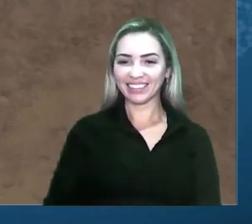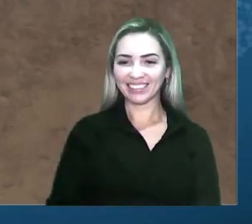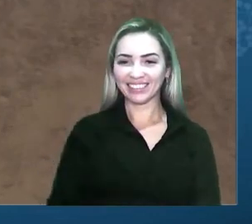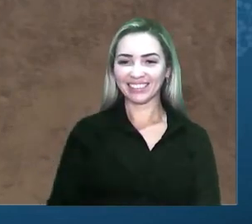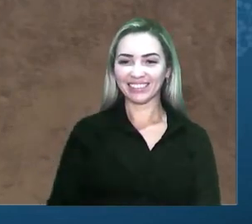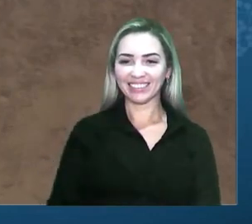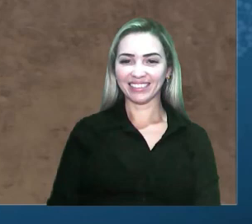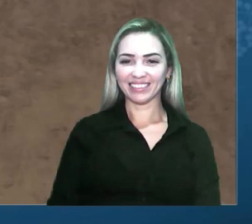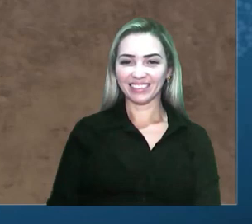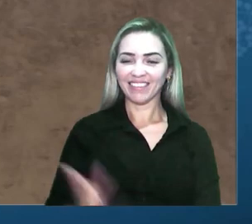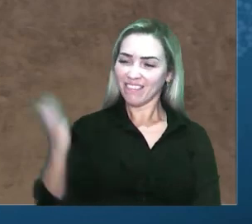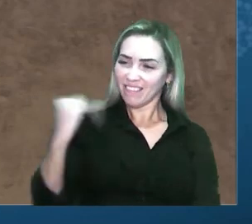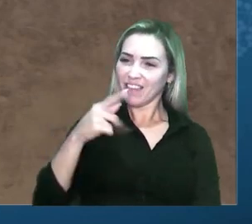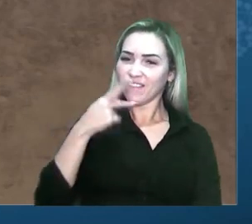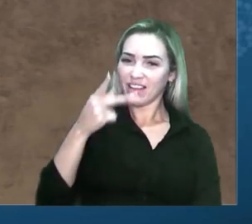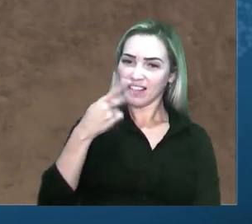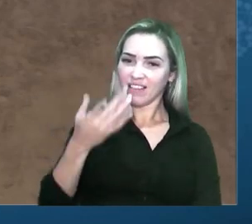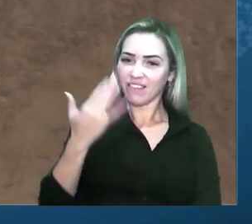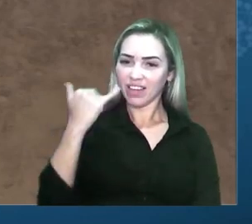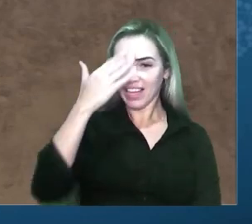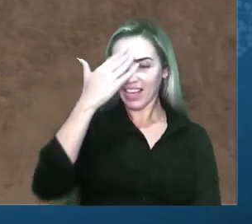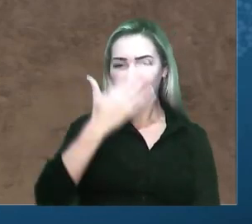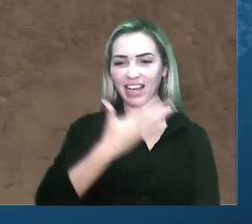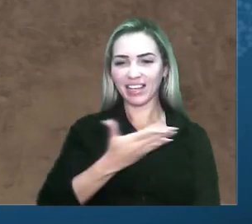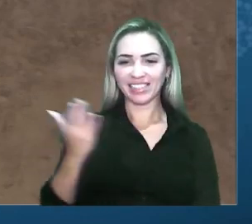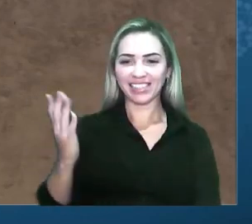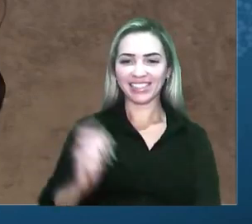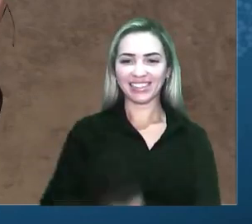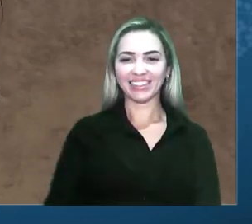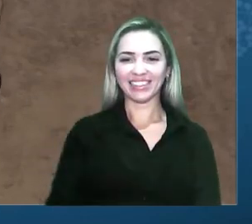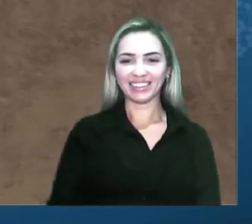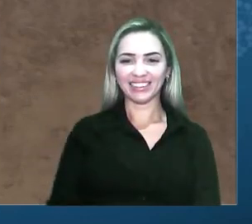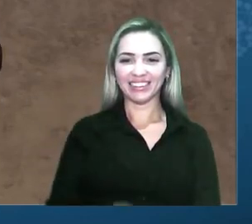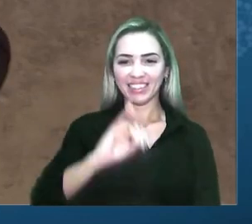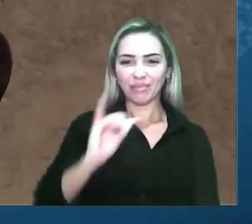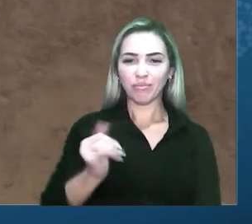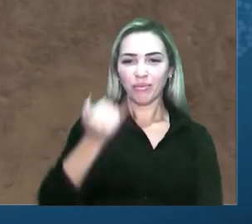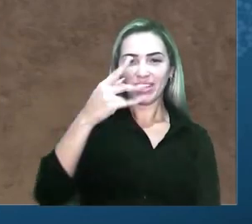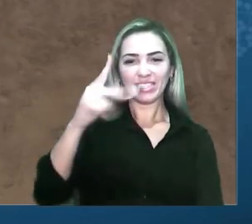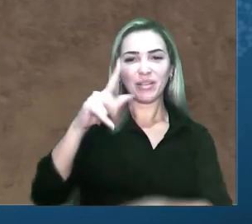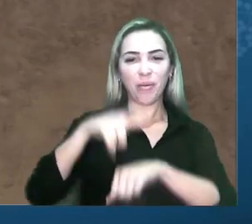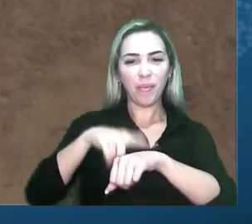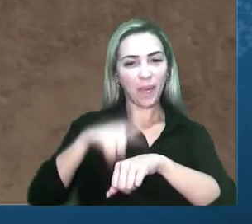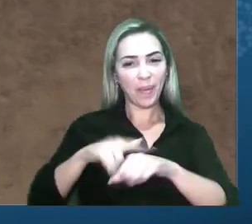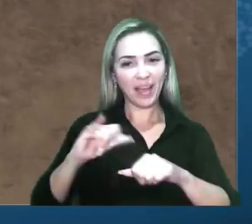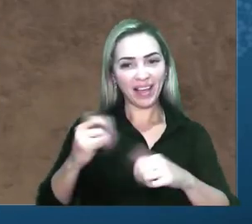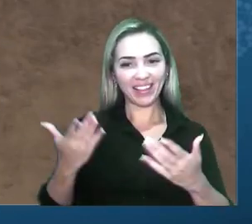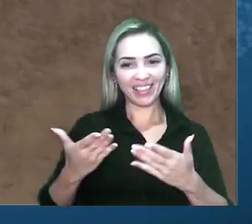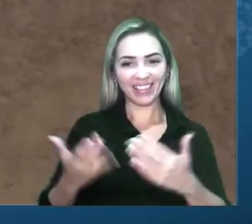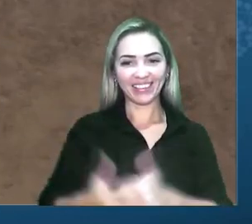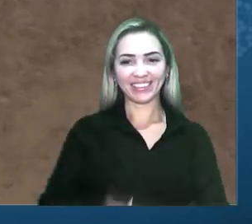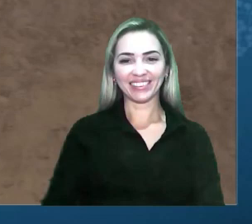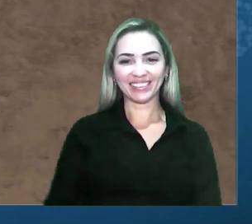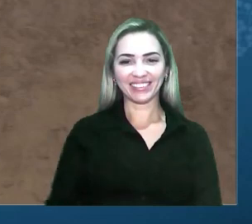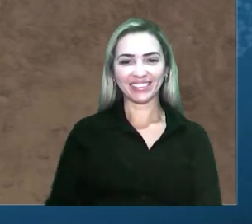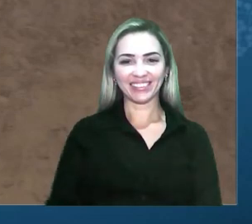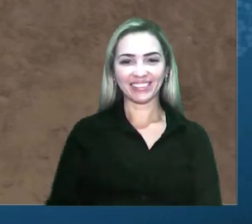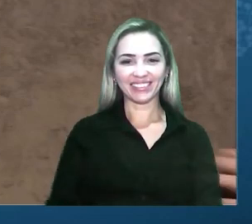Vem falar, vem. Vem agradecer. Aproveita seu momento.